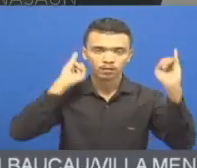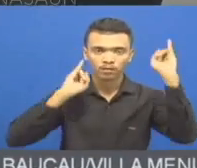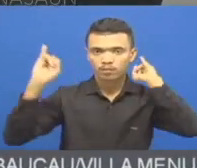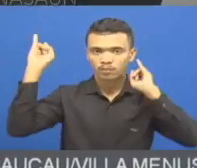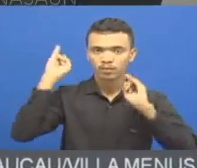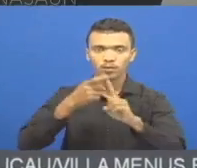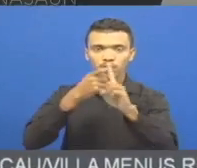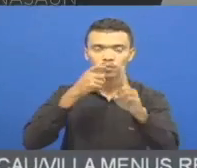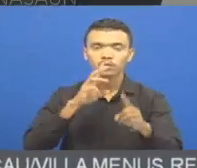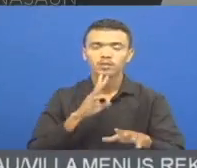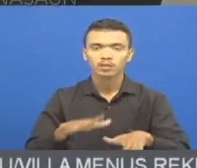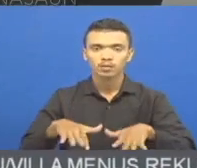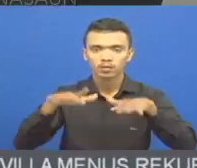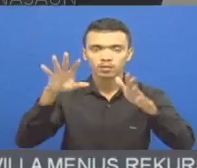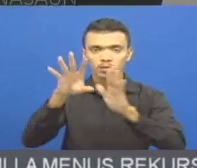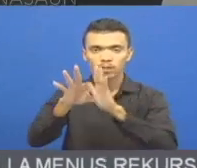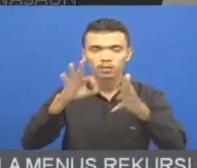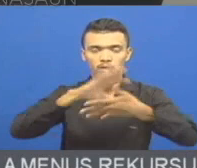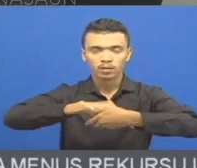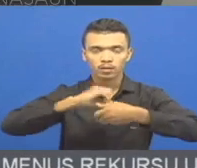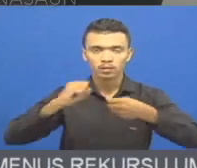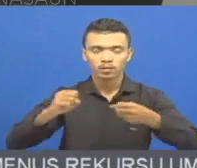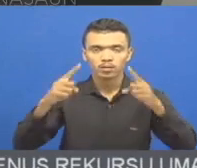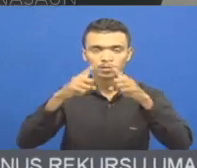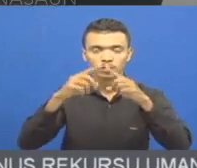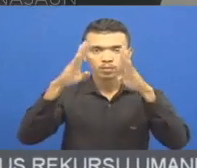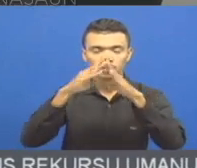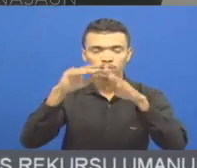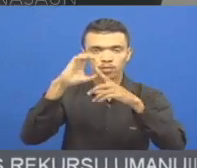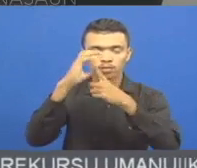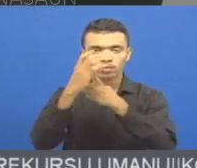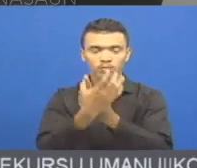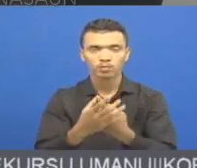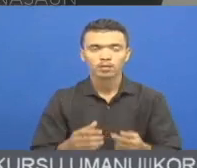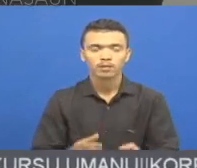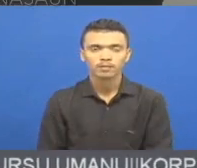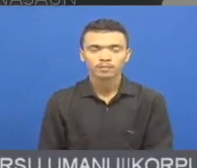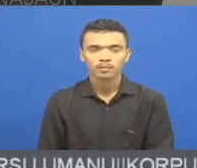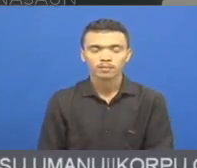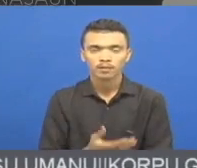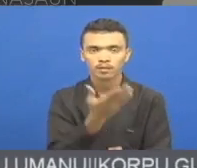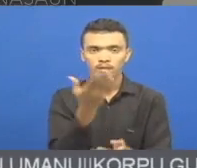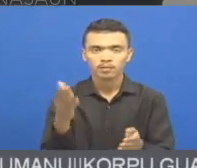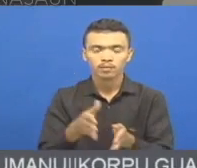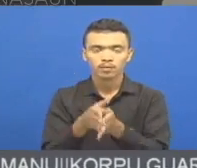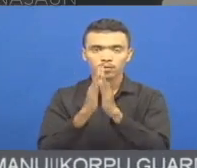os inundação na berretan estragos, mas para uma licença na BEMA que a senhora em Tabot Russo.